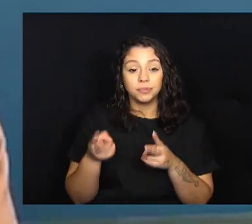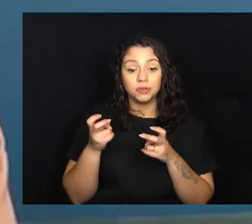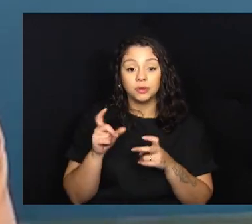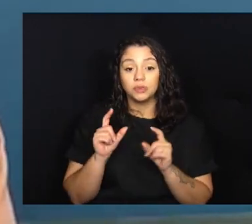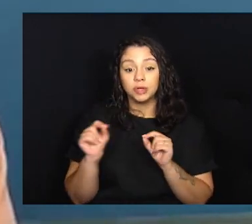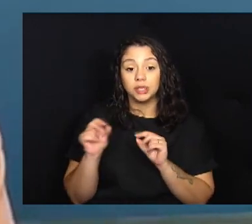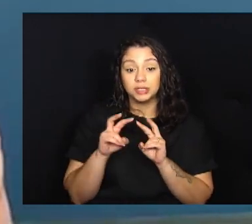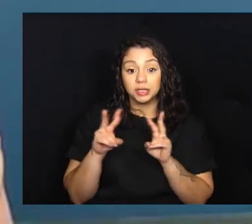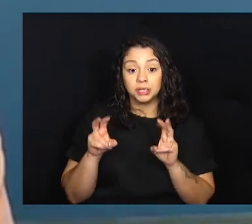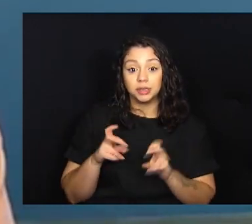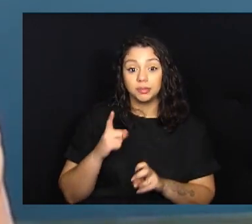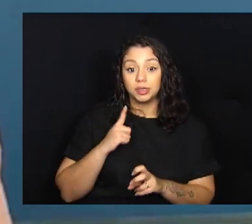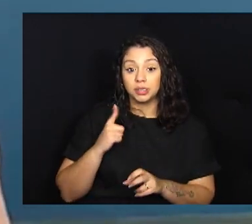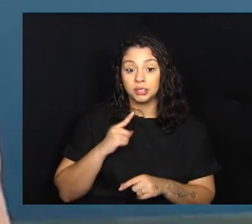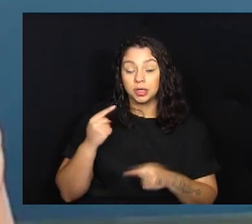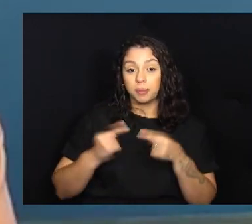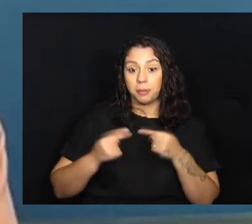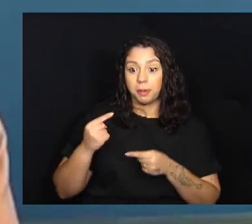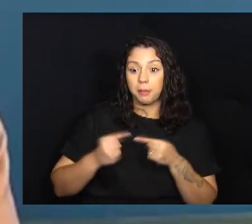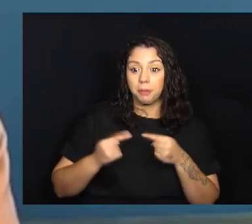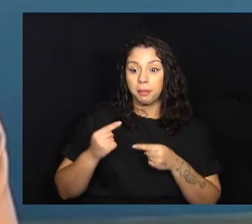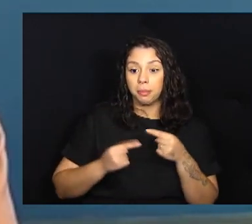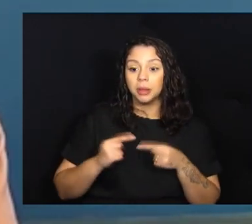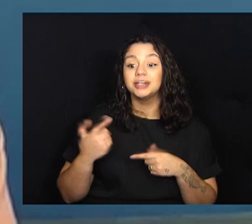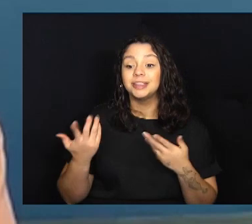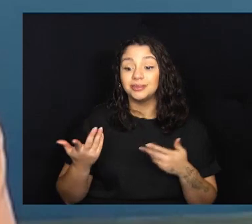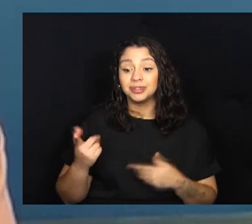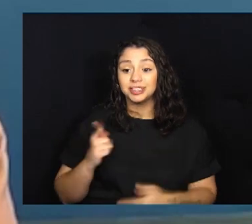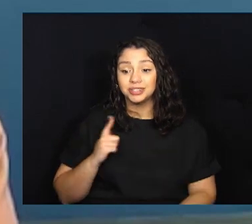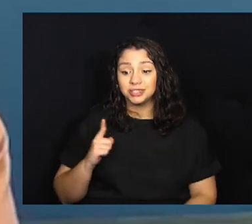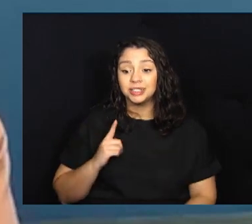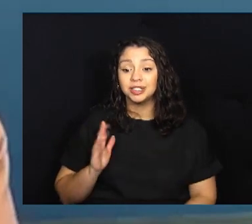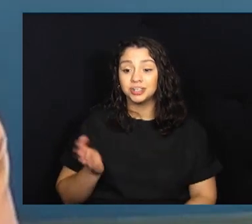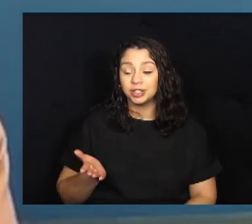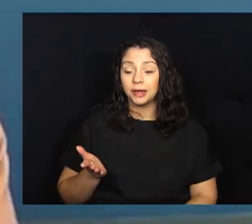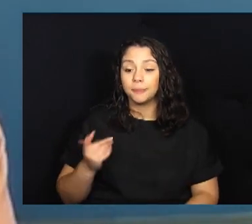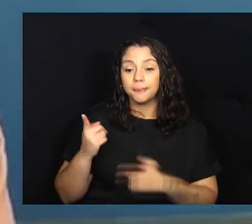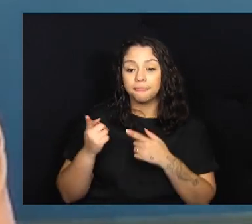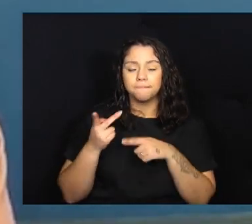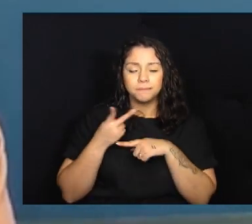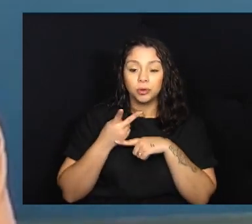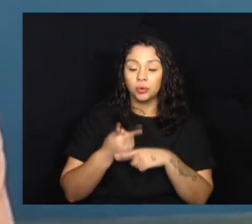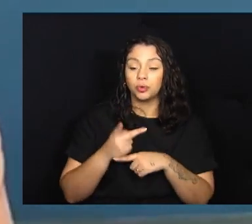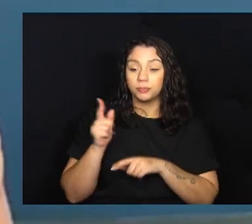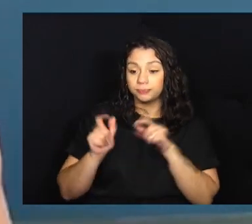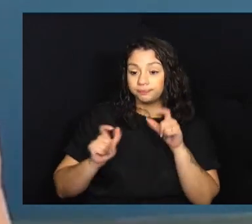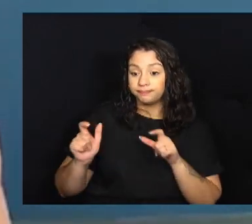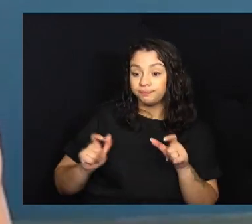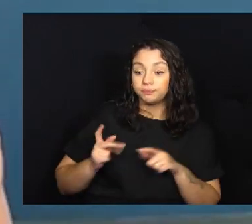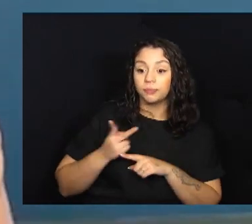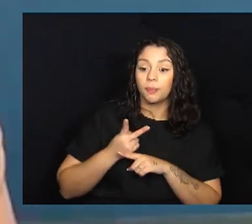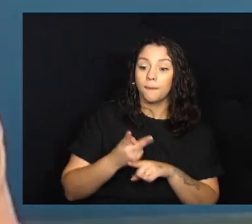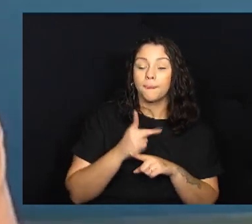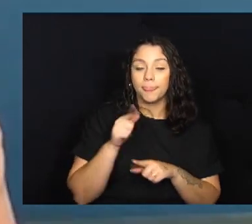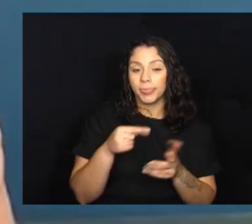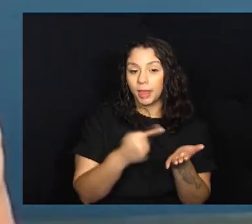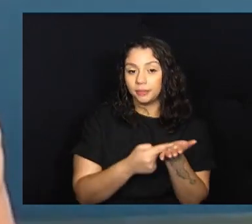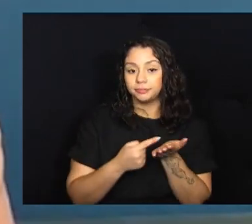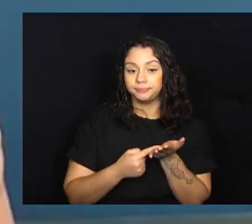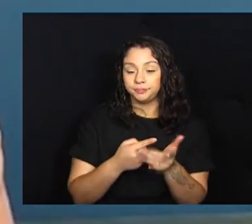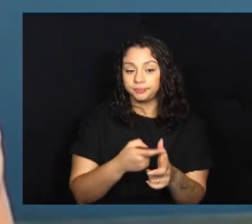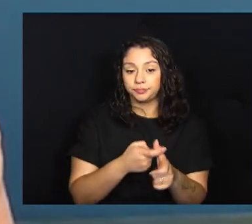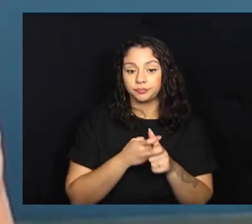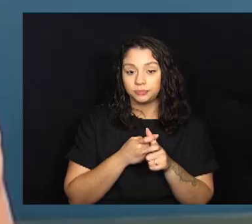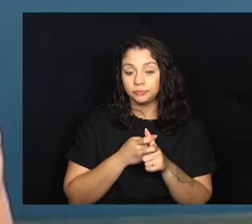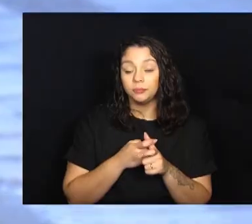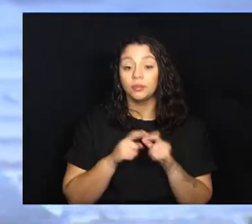tema já estava sendo bastante falado, então já tinha uma procura natural pelo tema de renegociação. E o que a